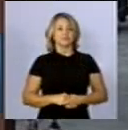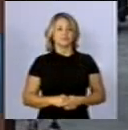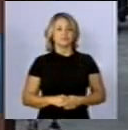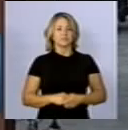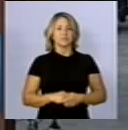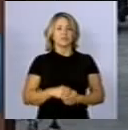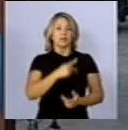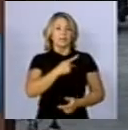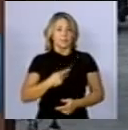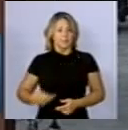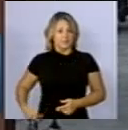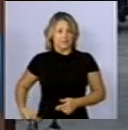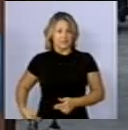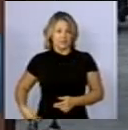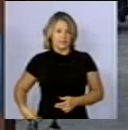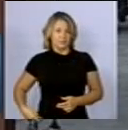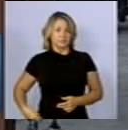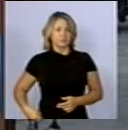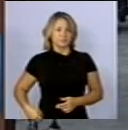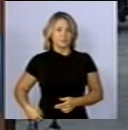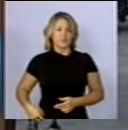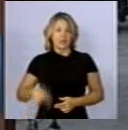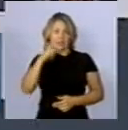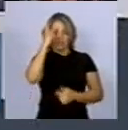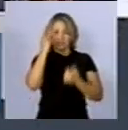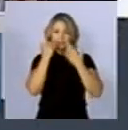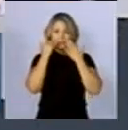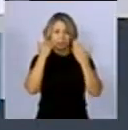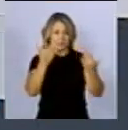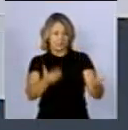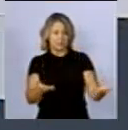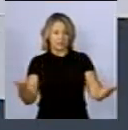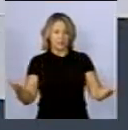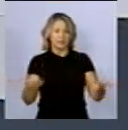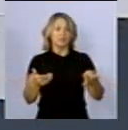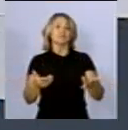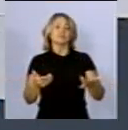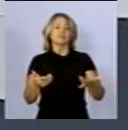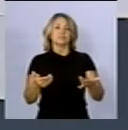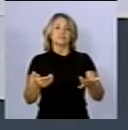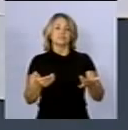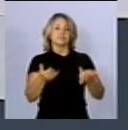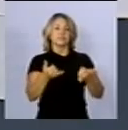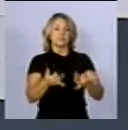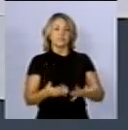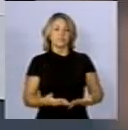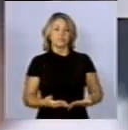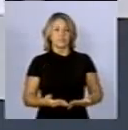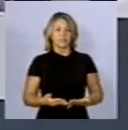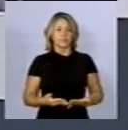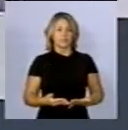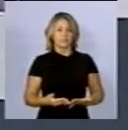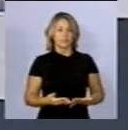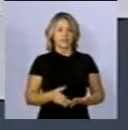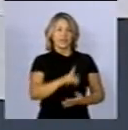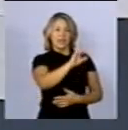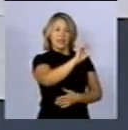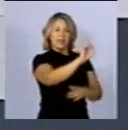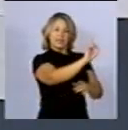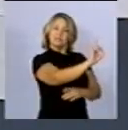eh, senhor presidente, eh, o expositor, eh, segundo consta aqui, eh, diretor